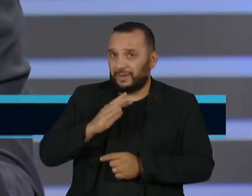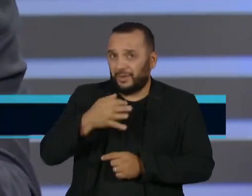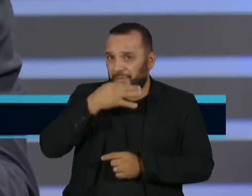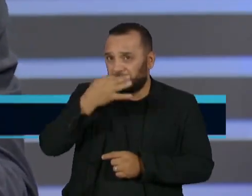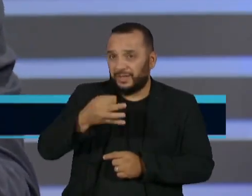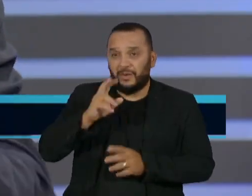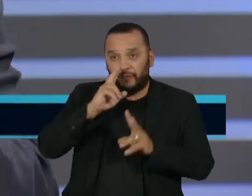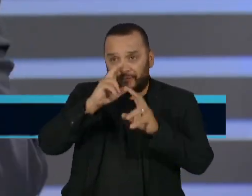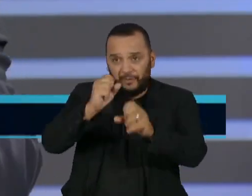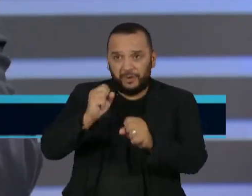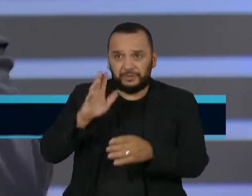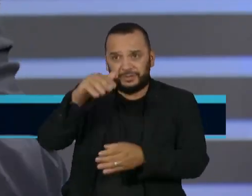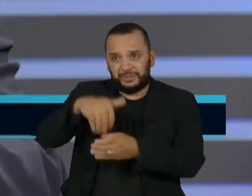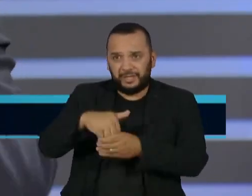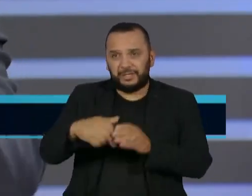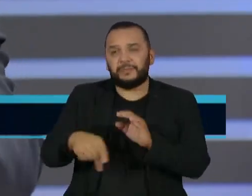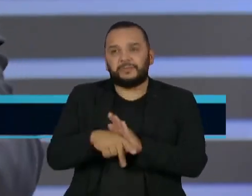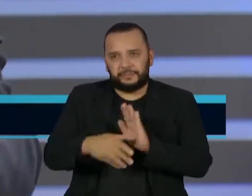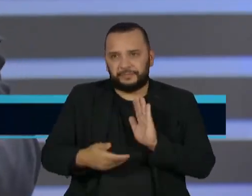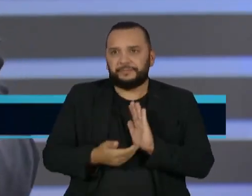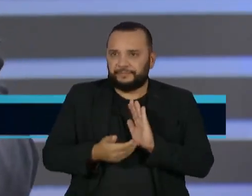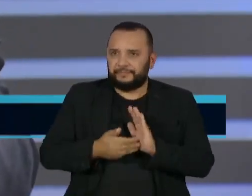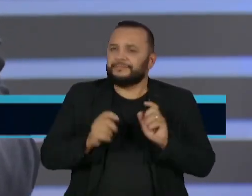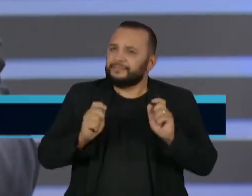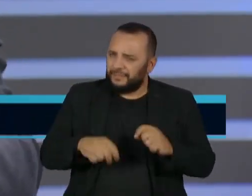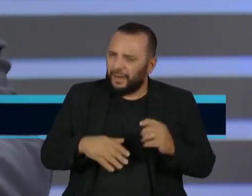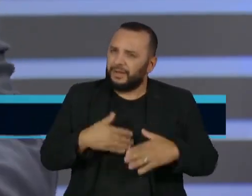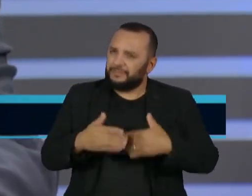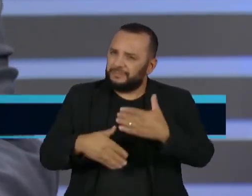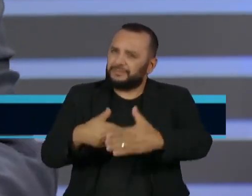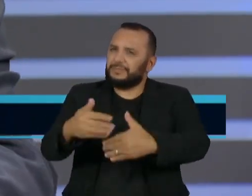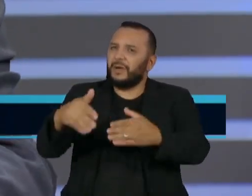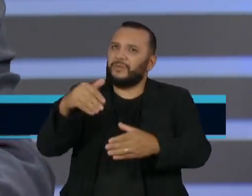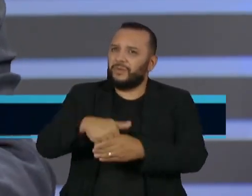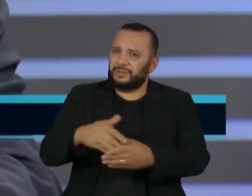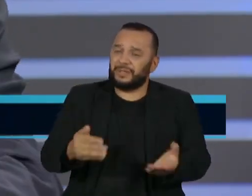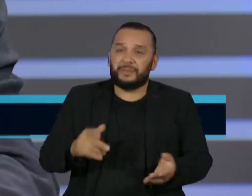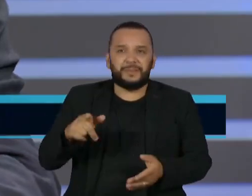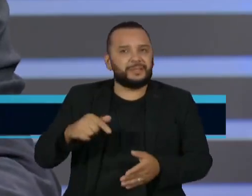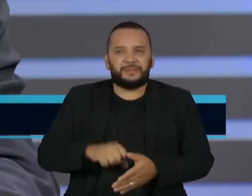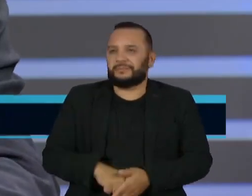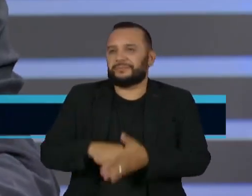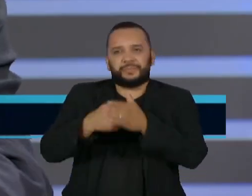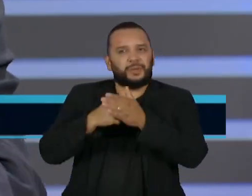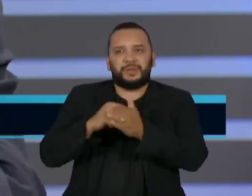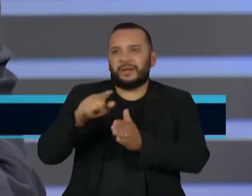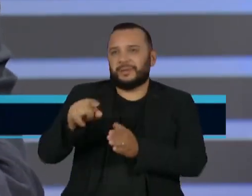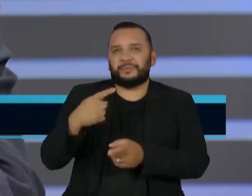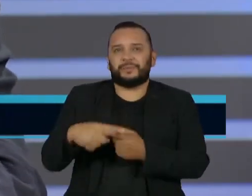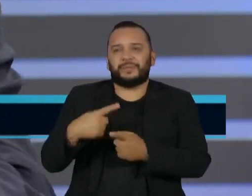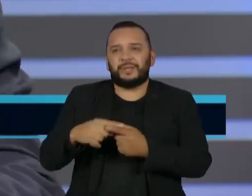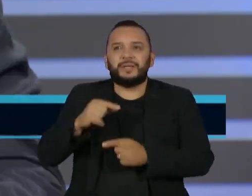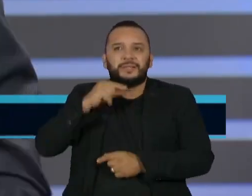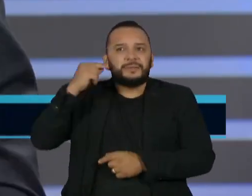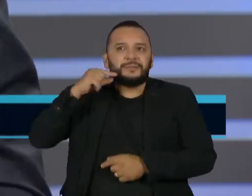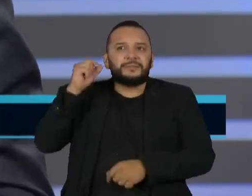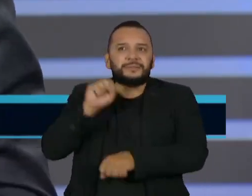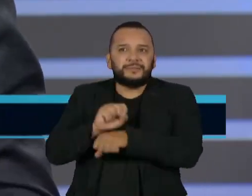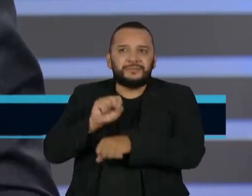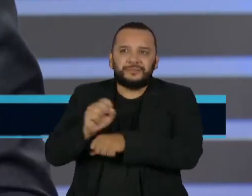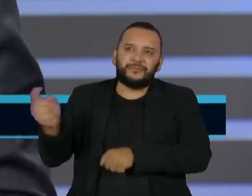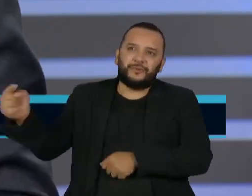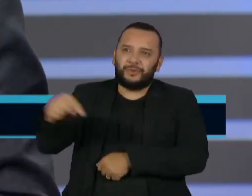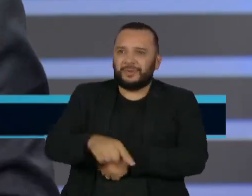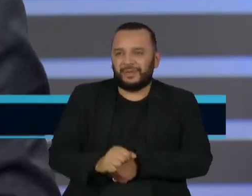Câmara. Ele poderia dar andamento na pauta, ele é impedido, a pauta é impedida enquanto o Lira não volta. Então você